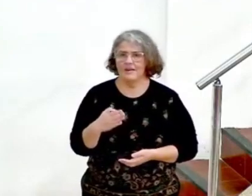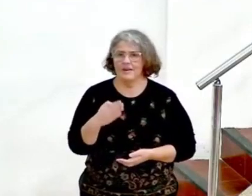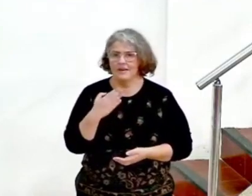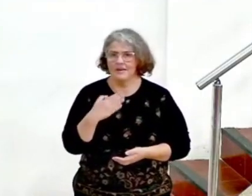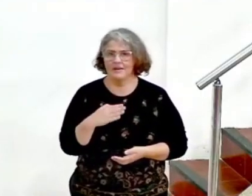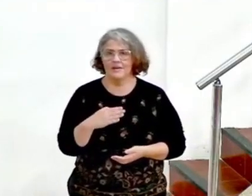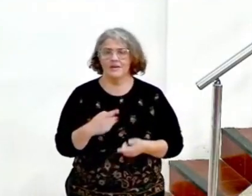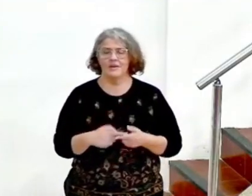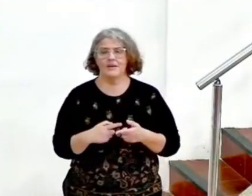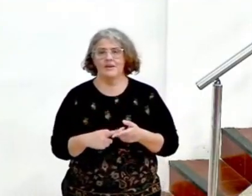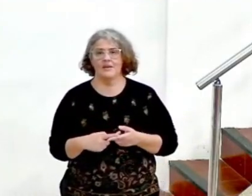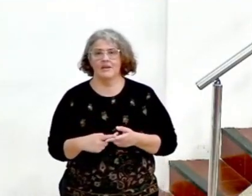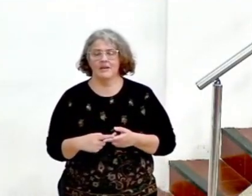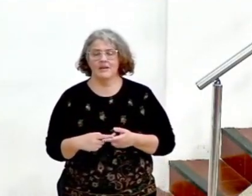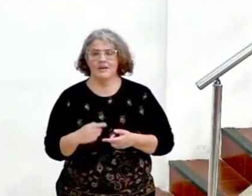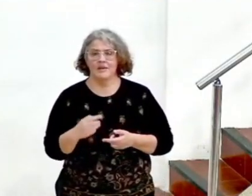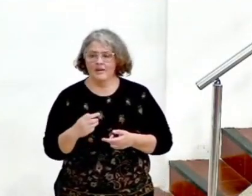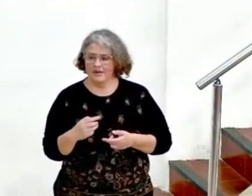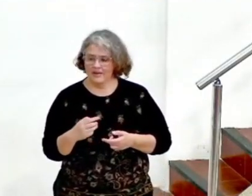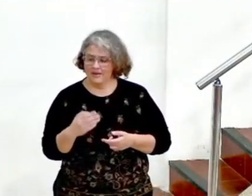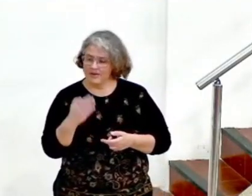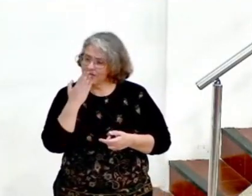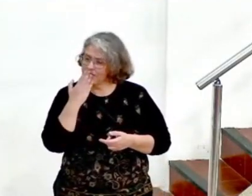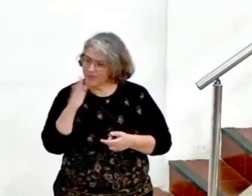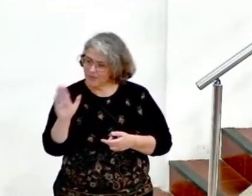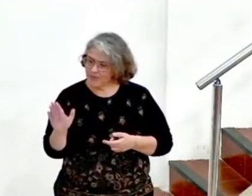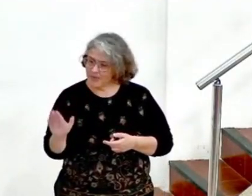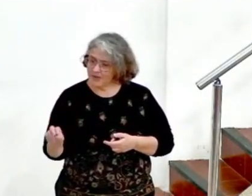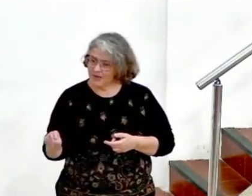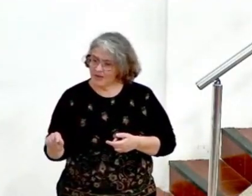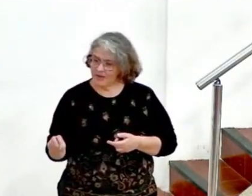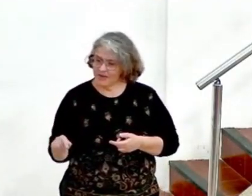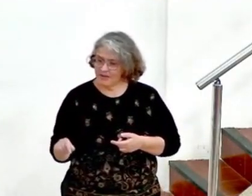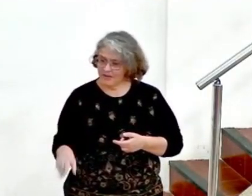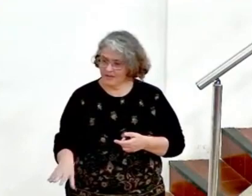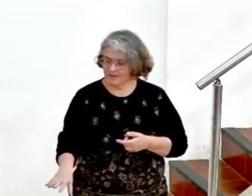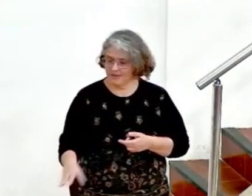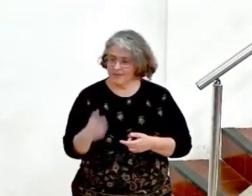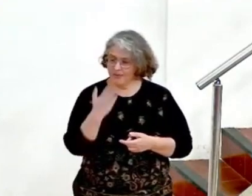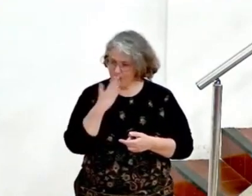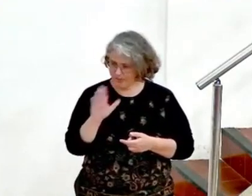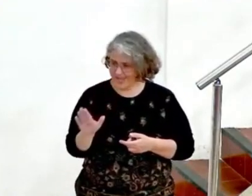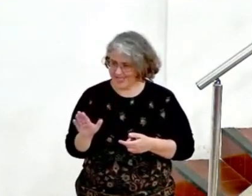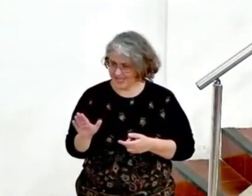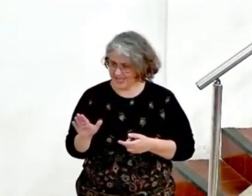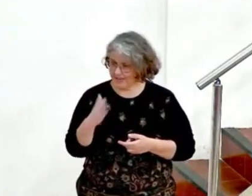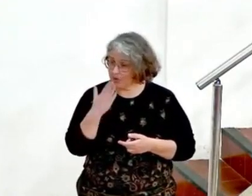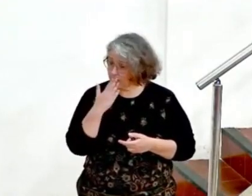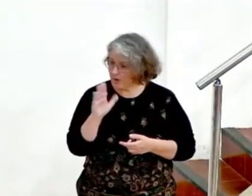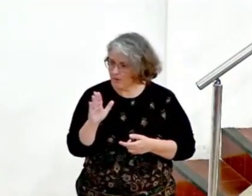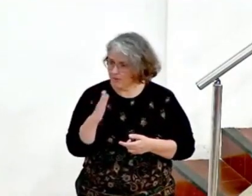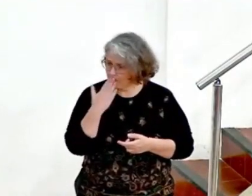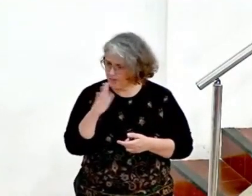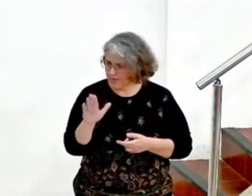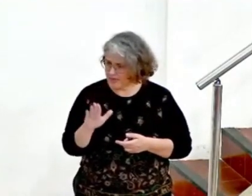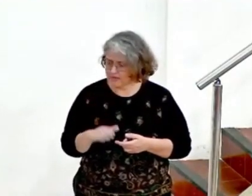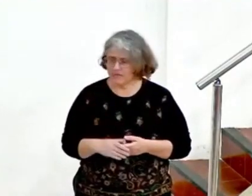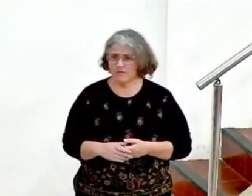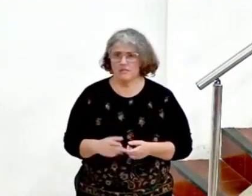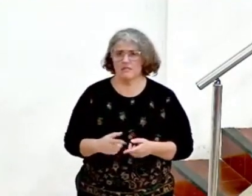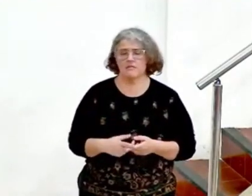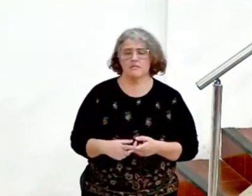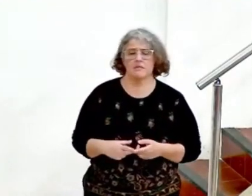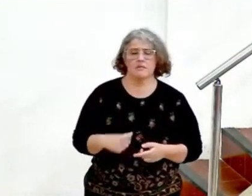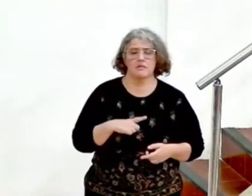desfrutou do ato da obediência. Ele obedeceu a Deus e o verso 2 a